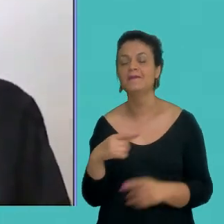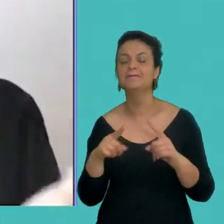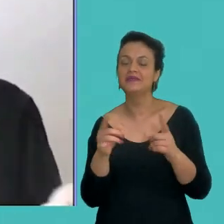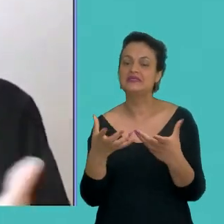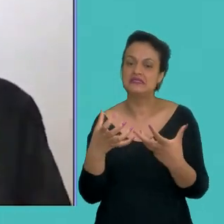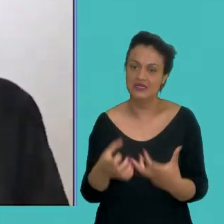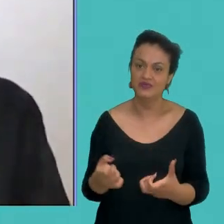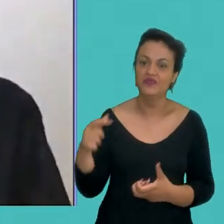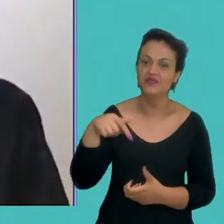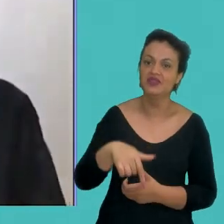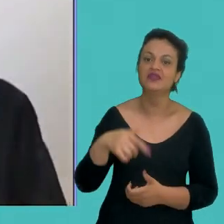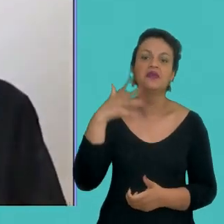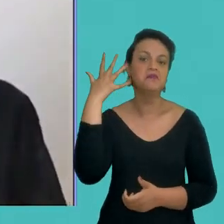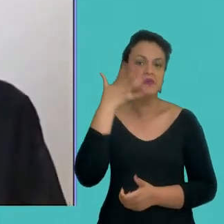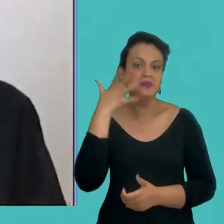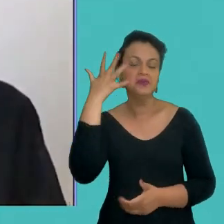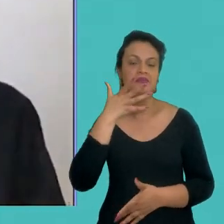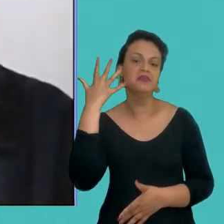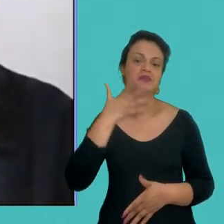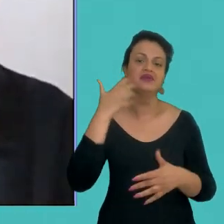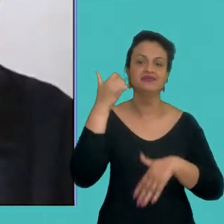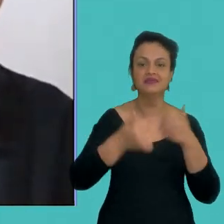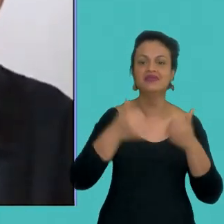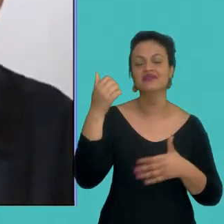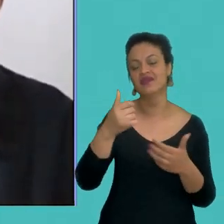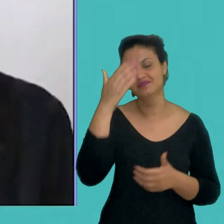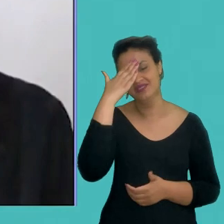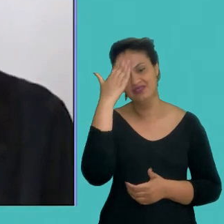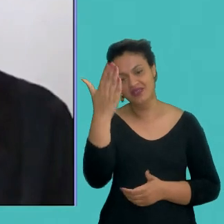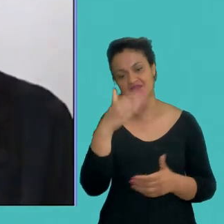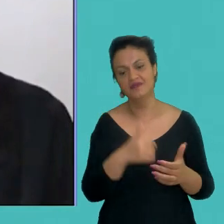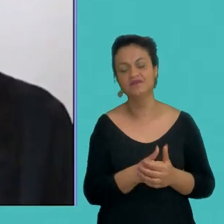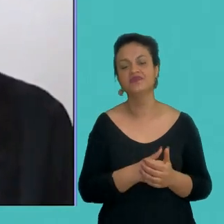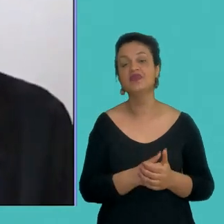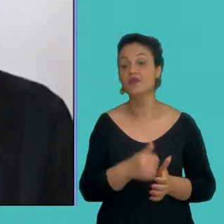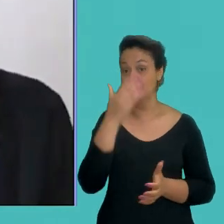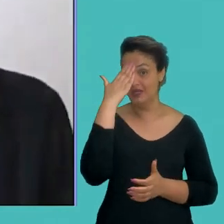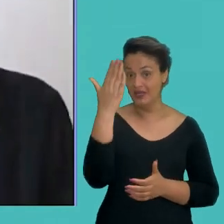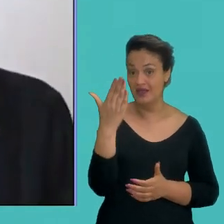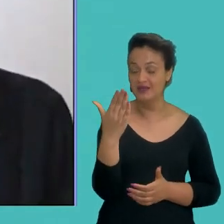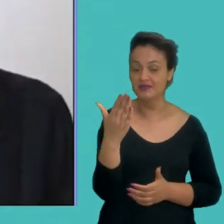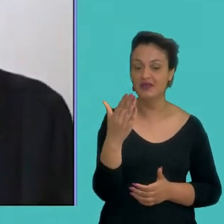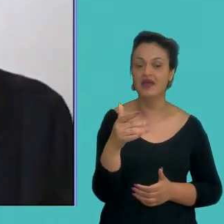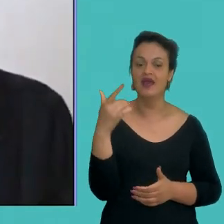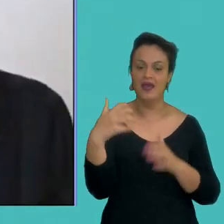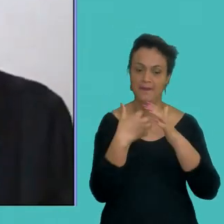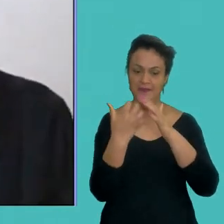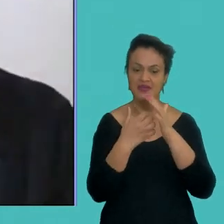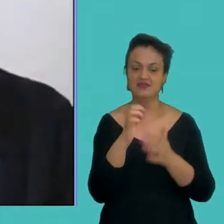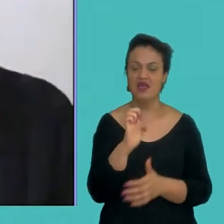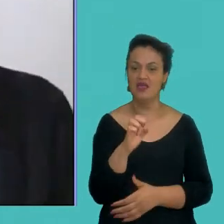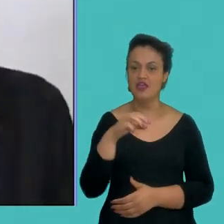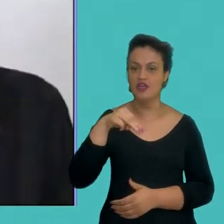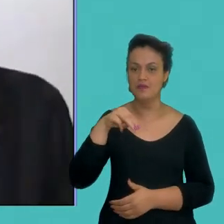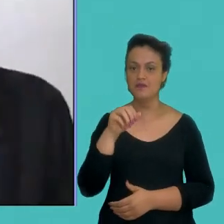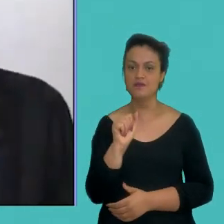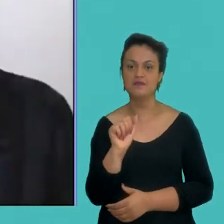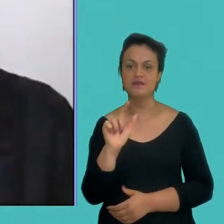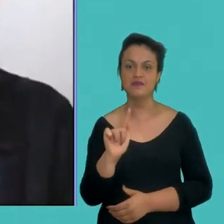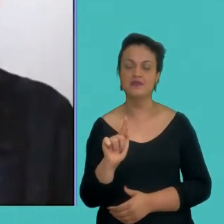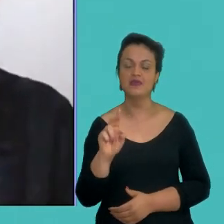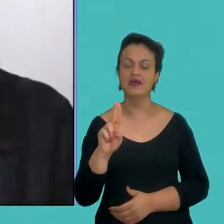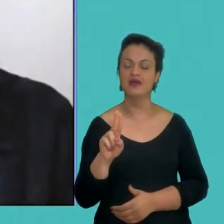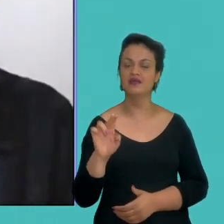ocupadíssimo e que mesmo assim arrumou um tempo para vir aqui nos prestigiar. Muito obrigada. Agradecendo a EMAG,